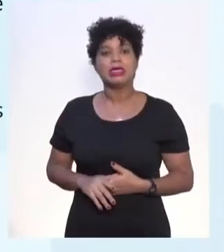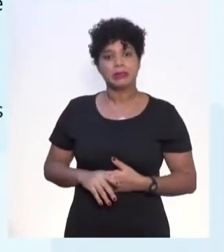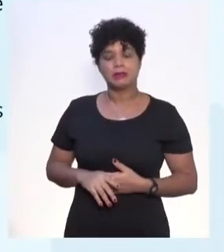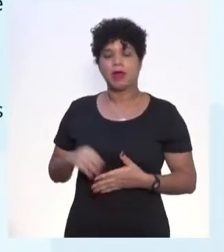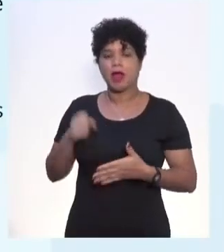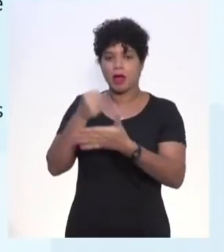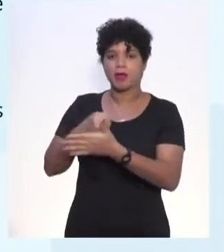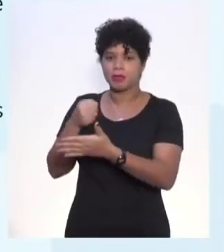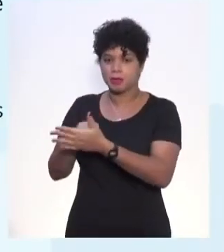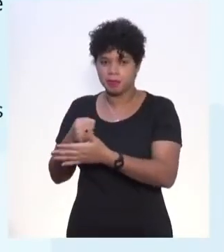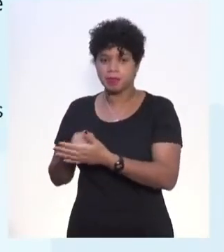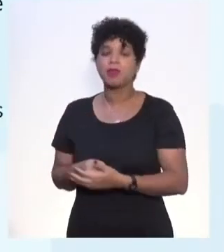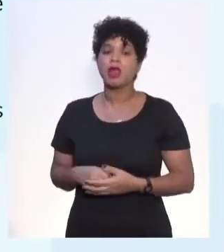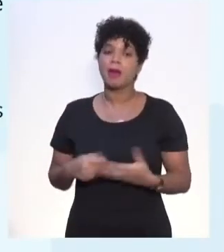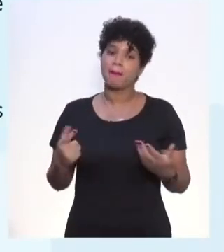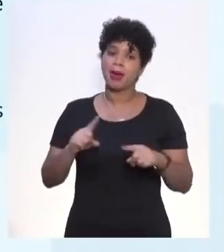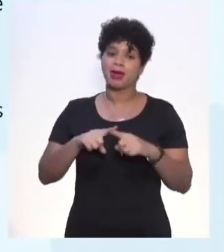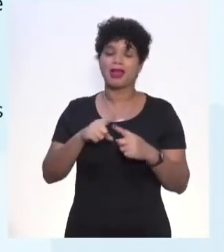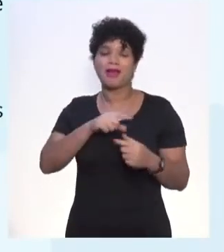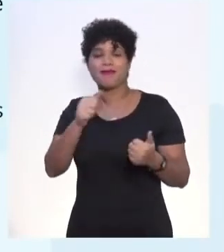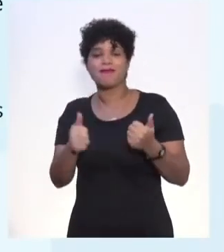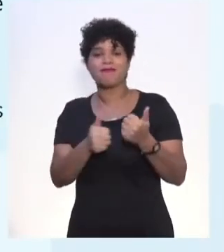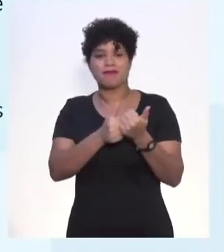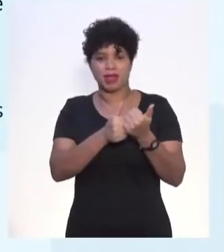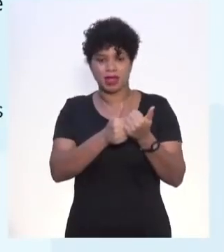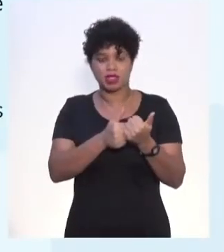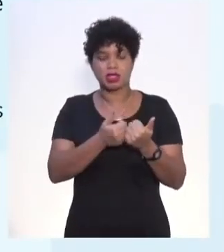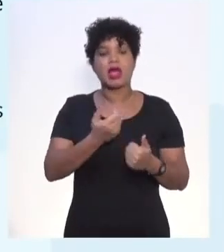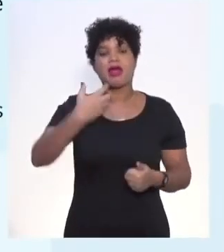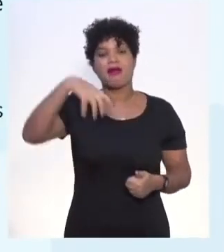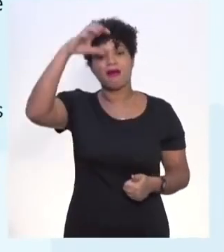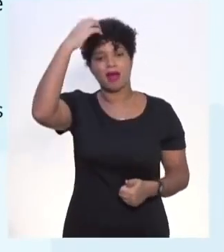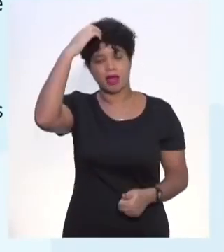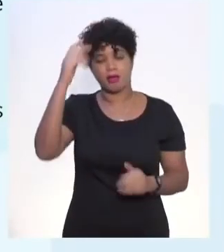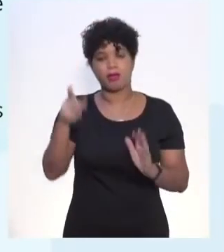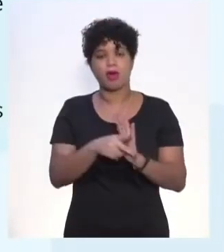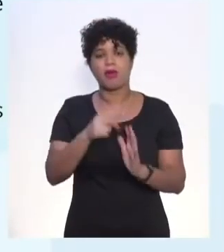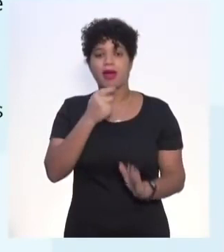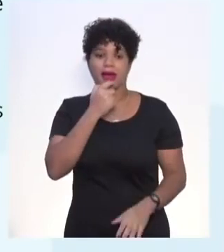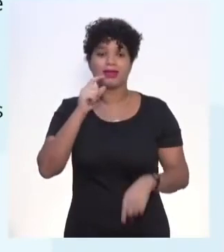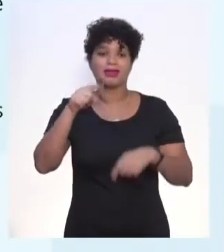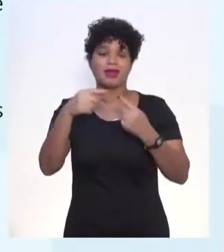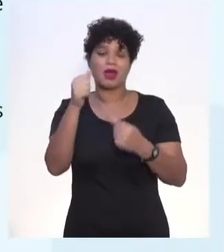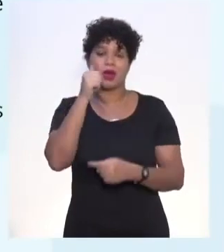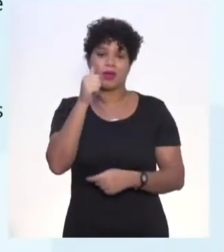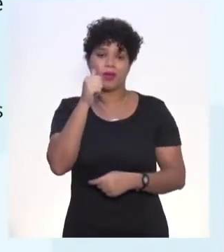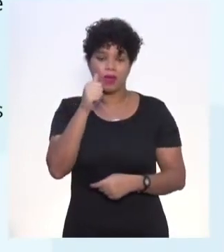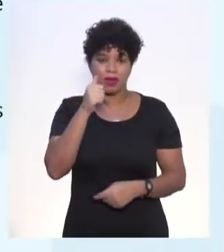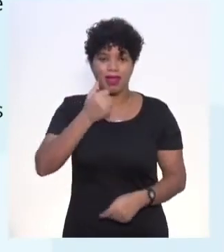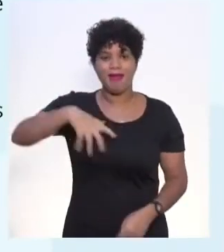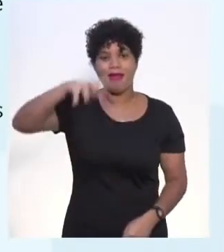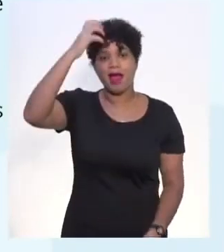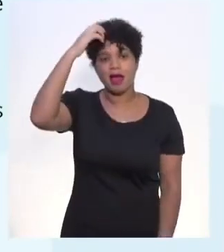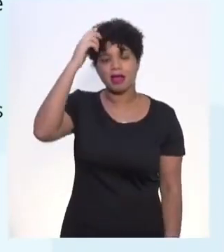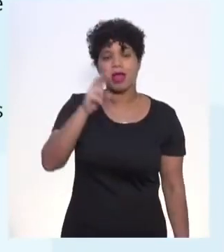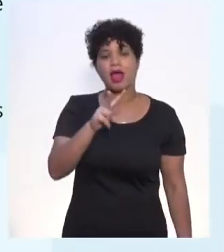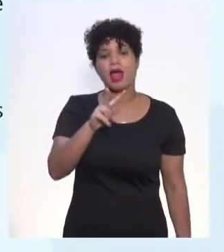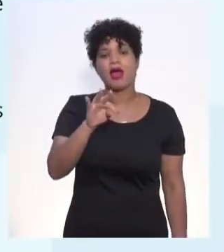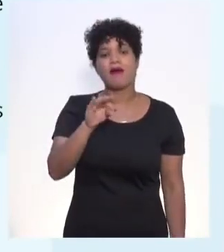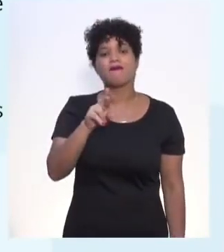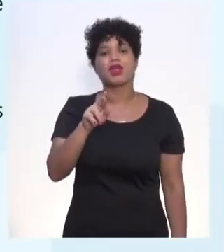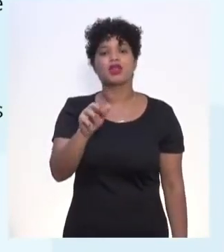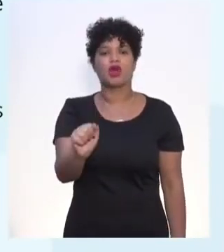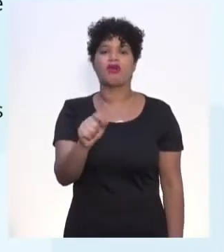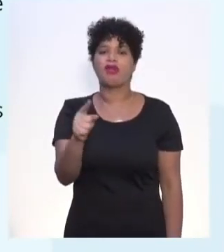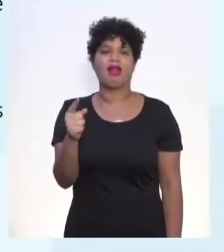um vice-rei inglês para a Índia e, em 1876, a rainha Vitória é proclamada imperatriz da Índia, ou seja,